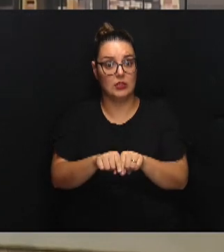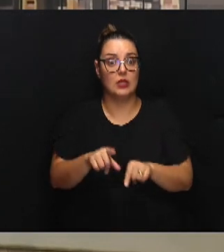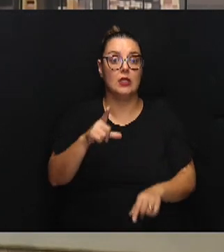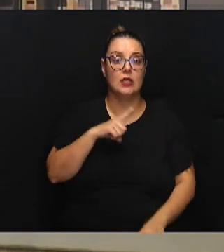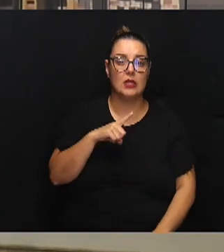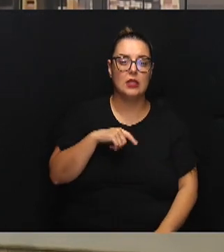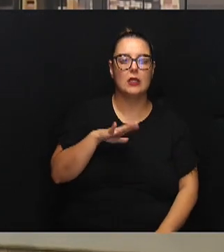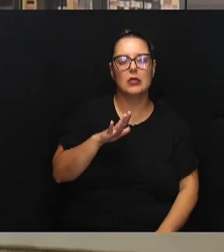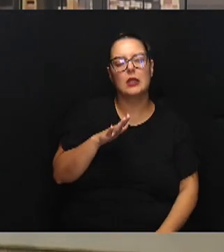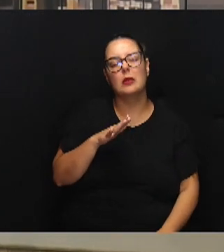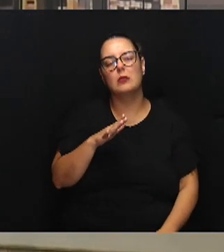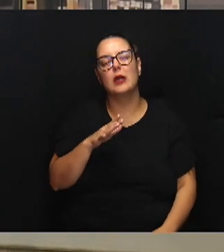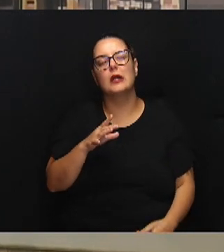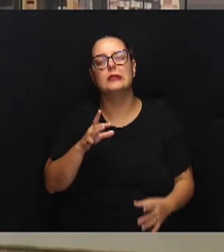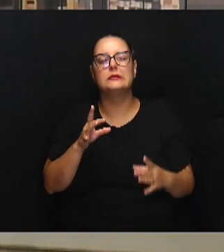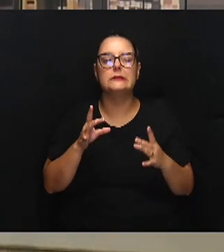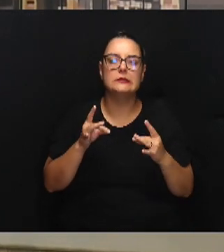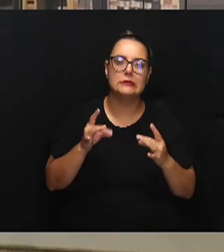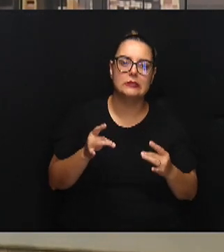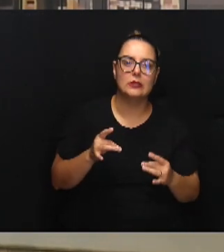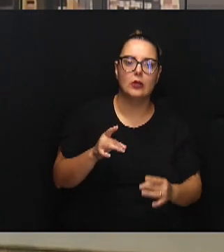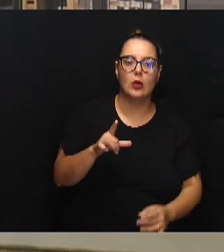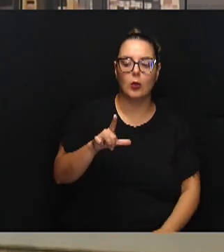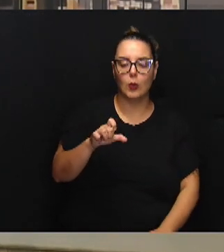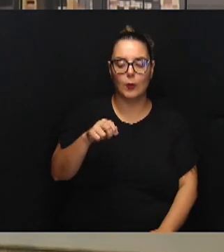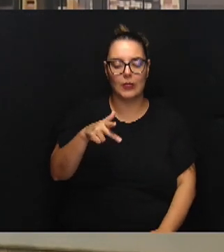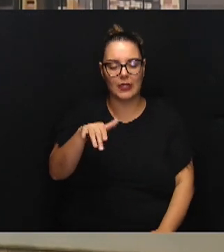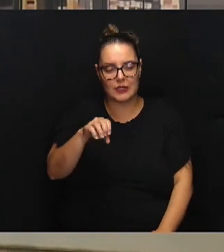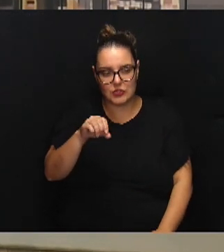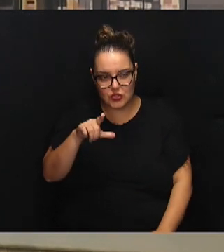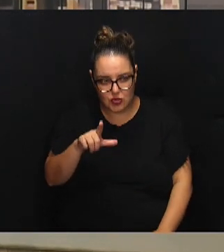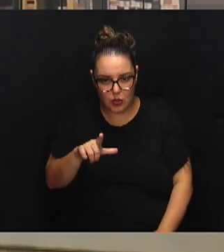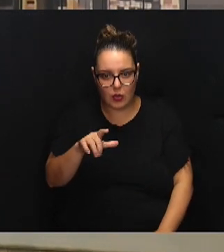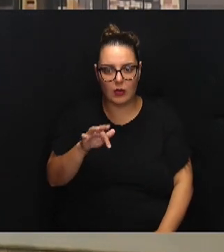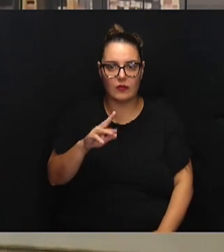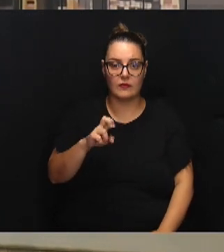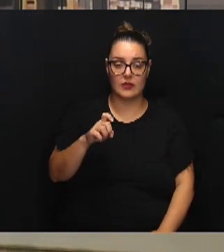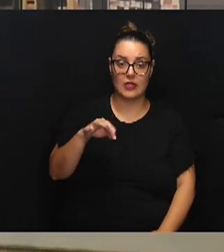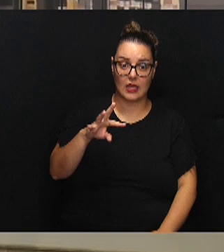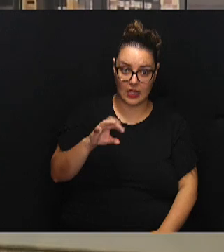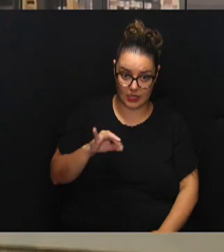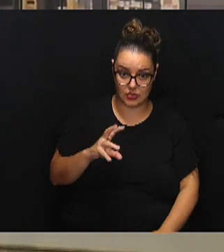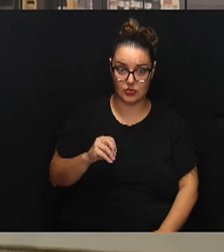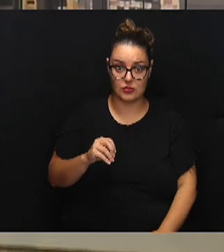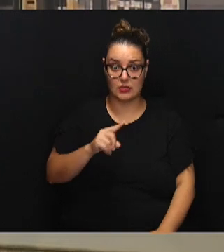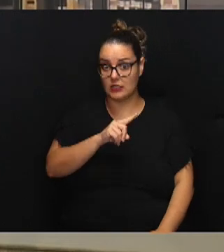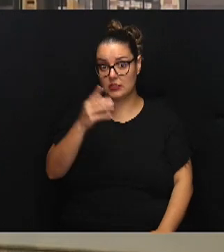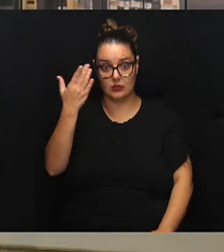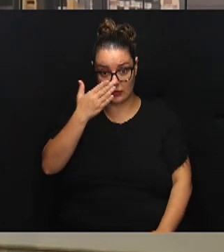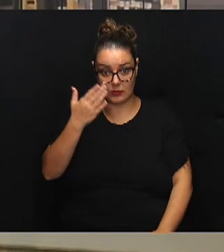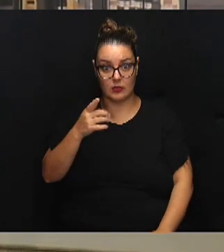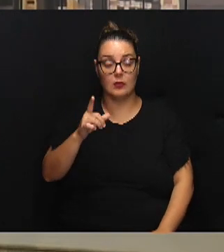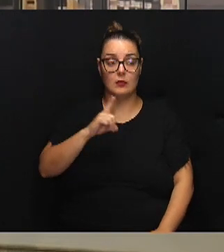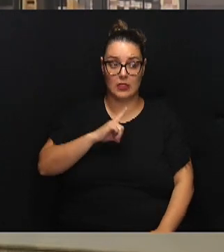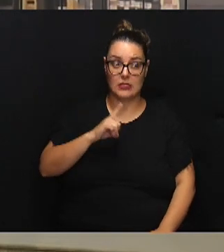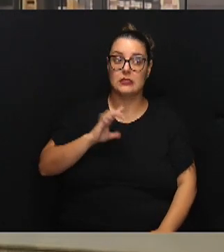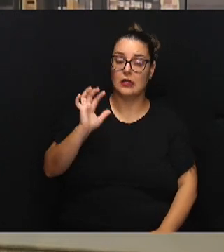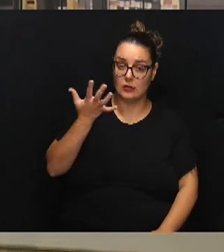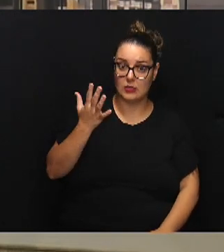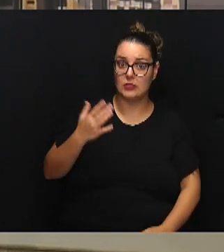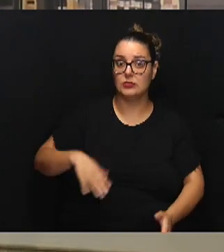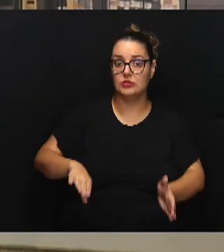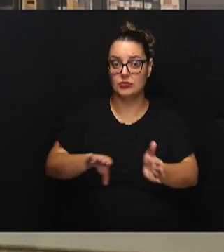aquela que é mais difusa, que é, por exemplo, um lençol freático, que é muito mais complicado, que a gente não está vendo, mas ela está acontecendo e está